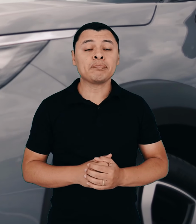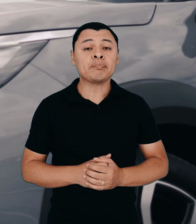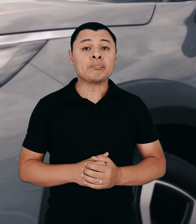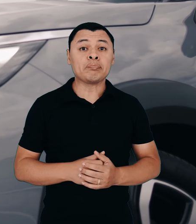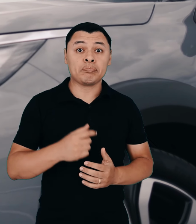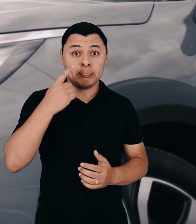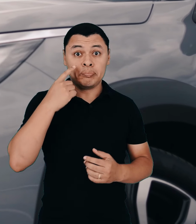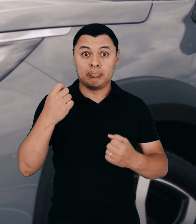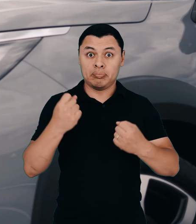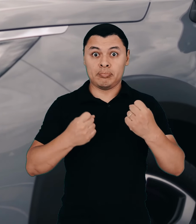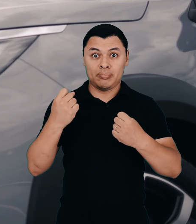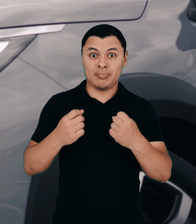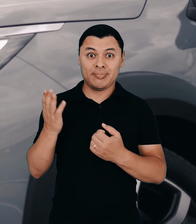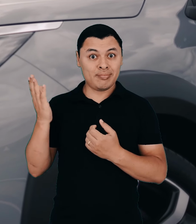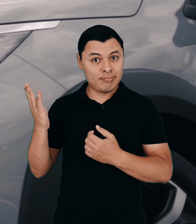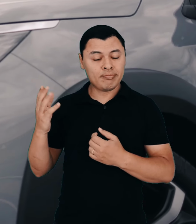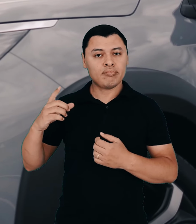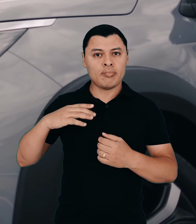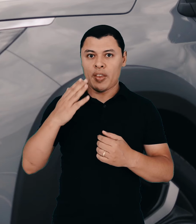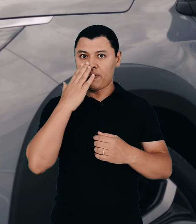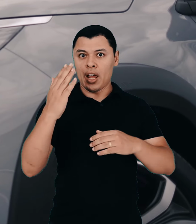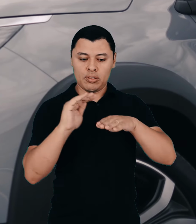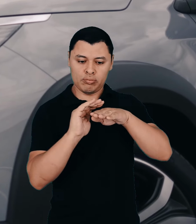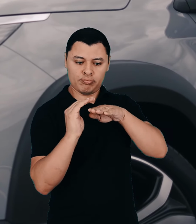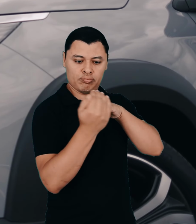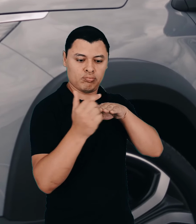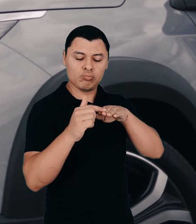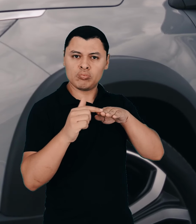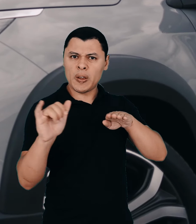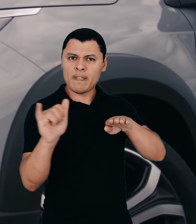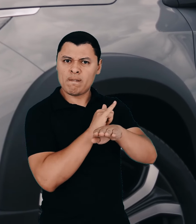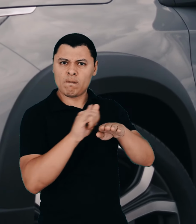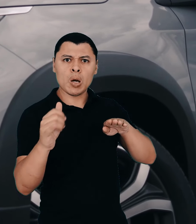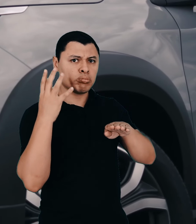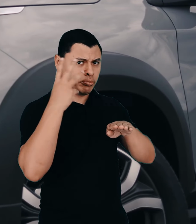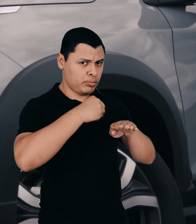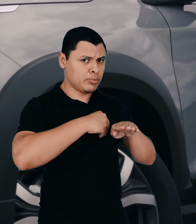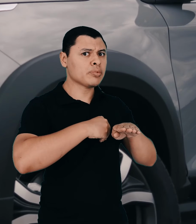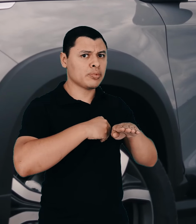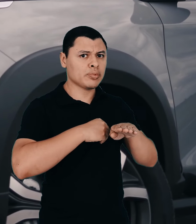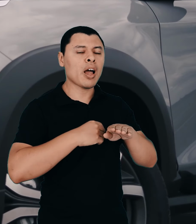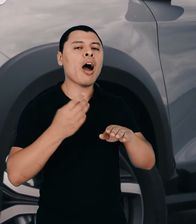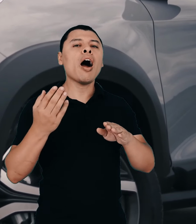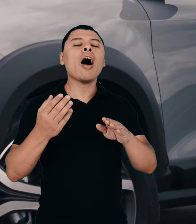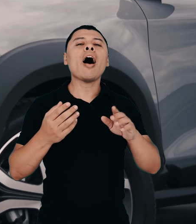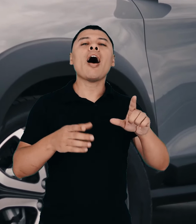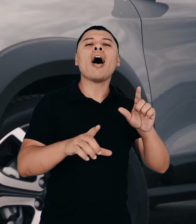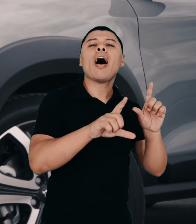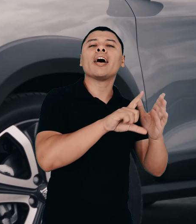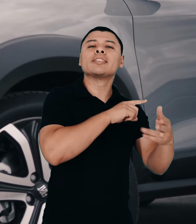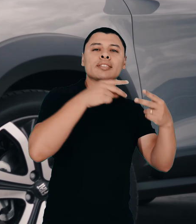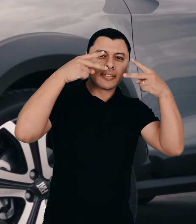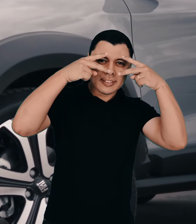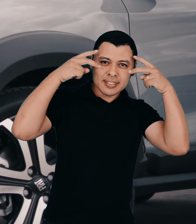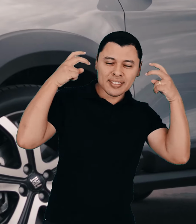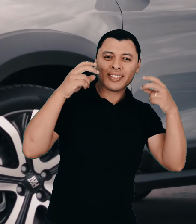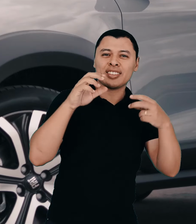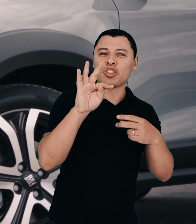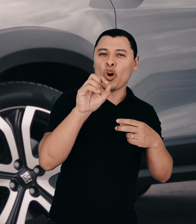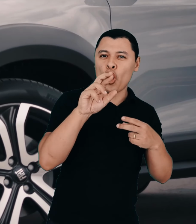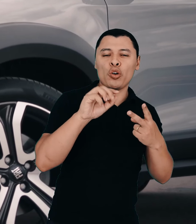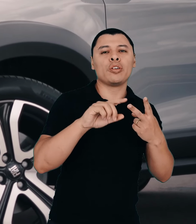dúvida nenhuma, é o ponto mais forte de design do Pulse. Eles utilizaram muito das receitas que eles aprenderam com a Toro, com a Estrada e beberam um pouquinho da água